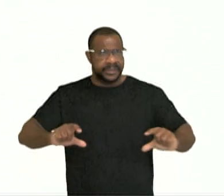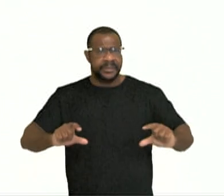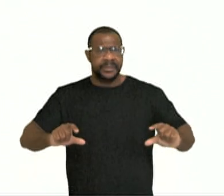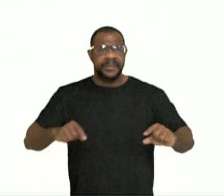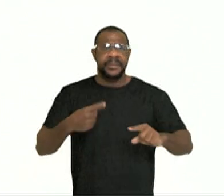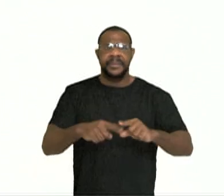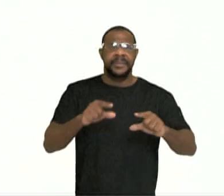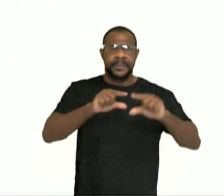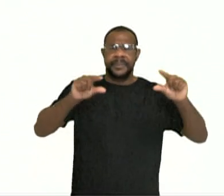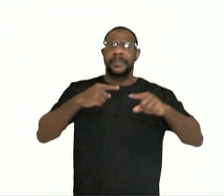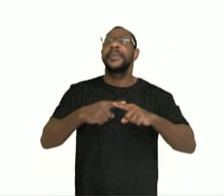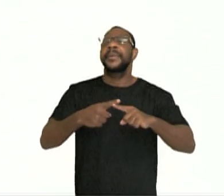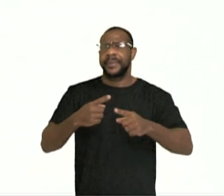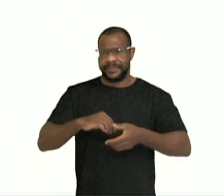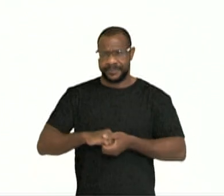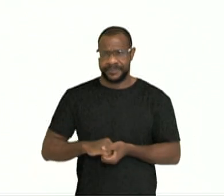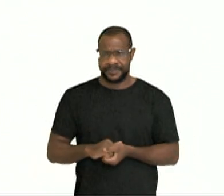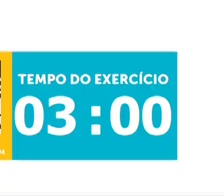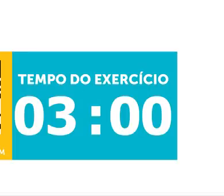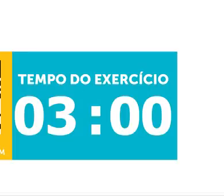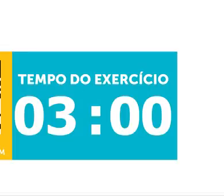voltamos.